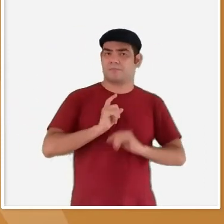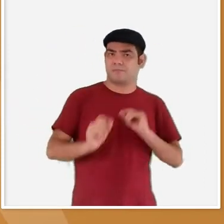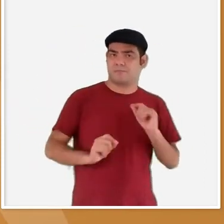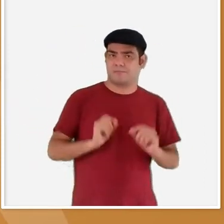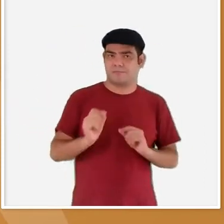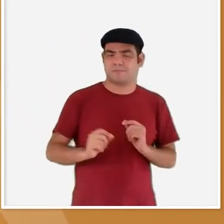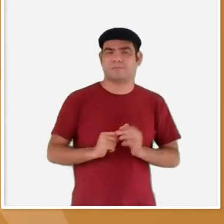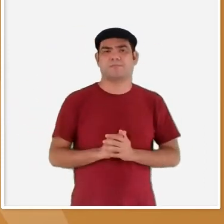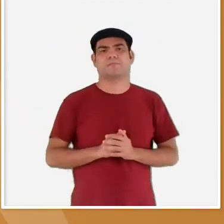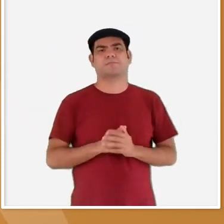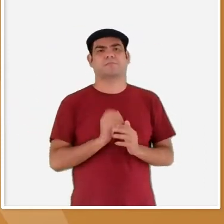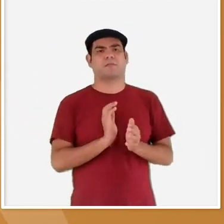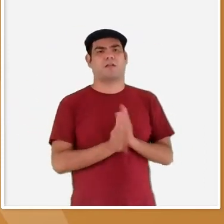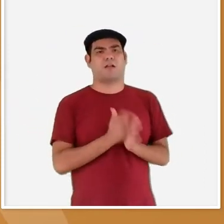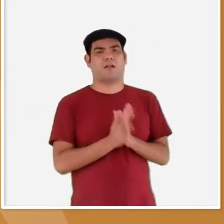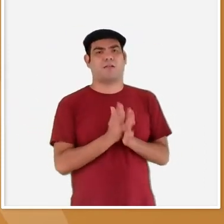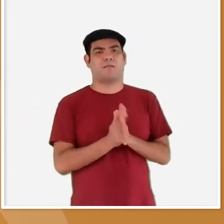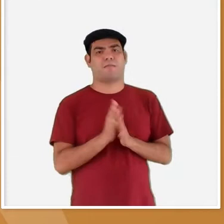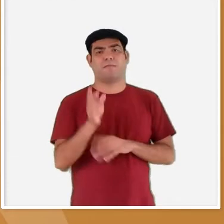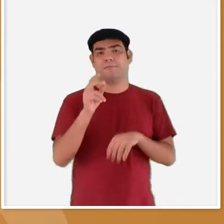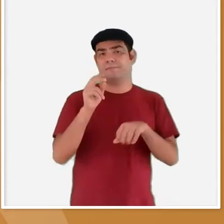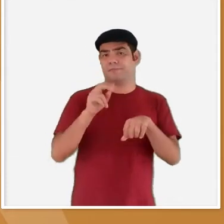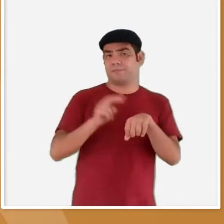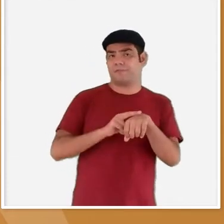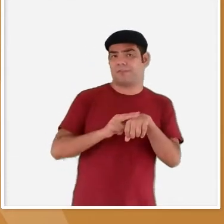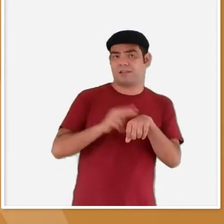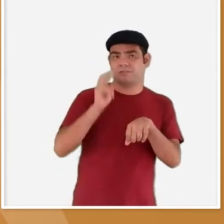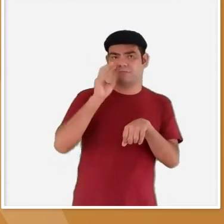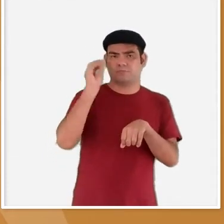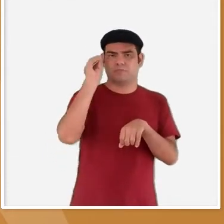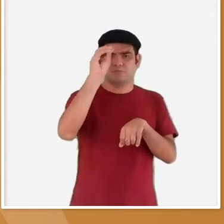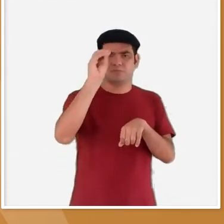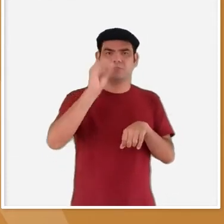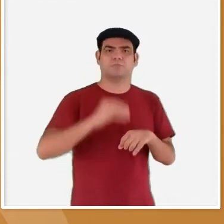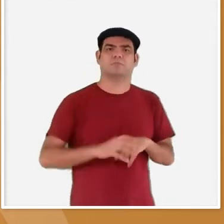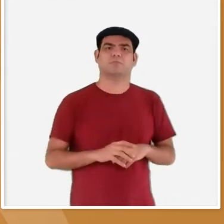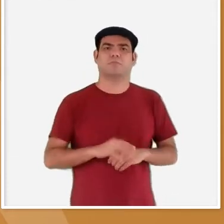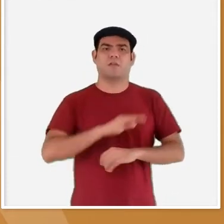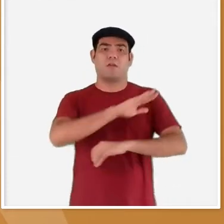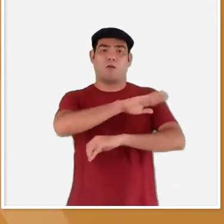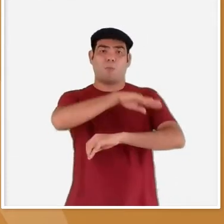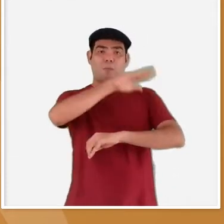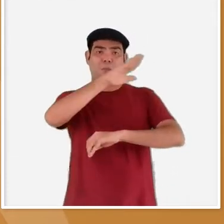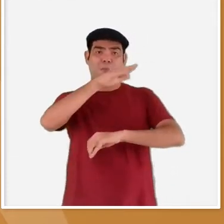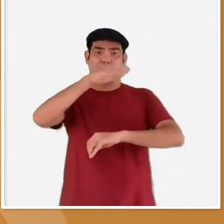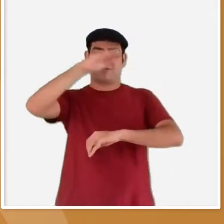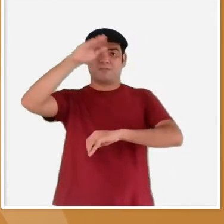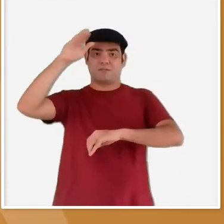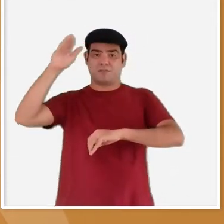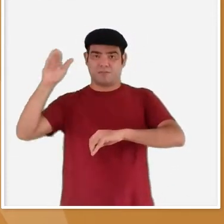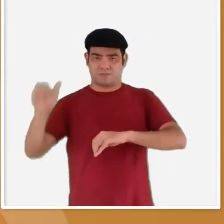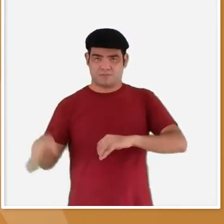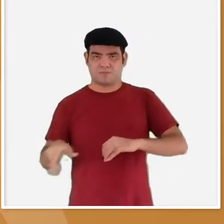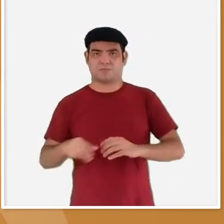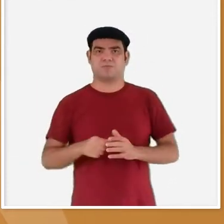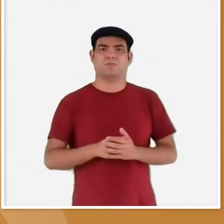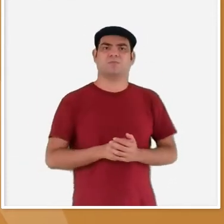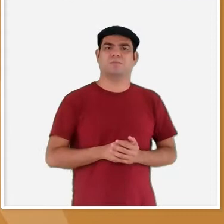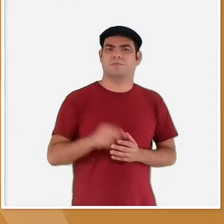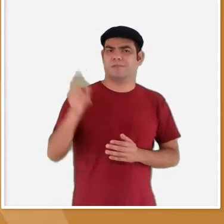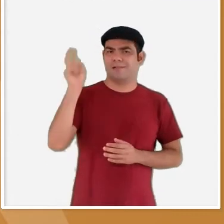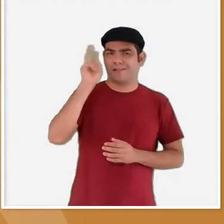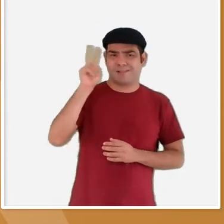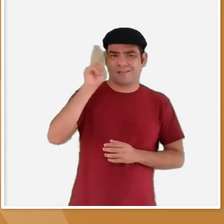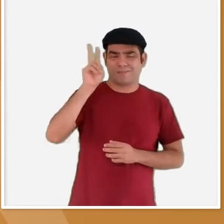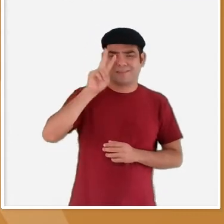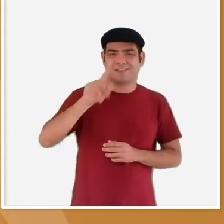centro. Essa área verde aqui, ó, é área de clima montanhoso, tá? Lembra da